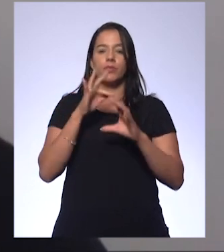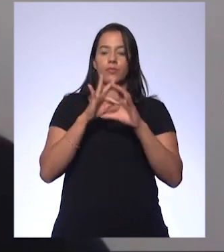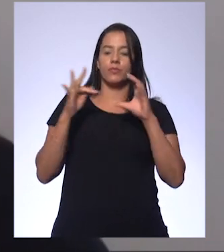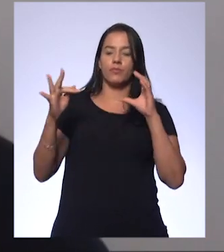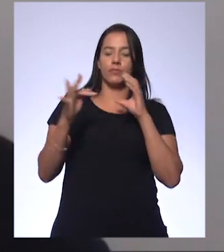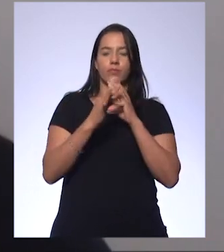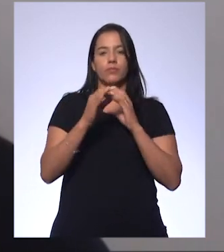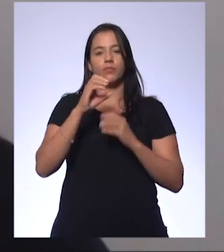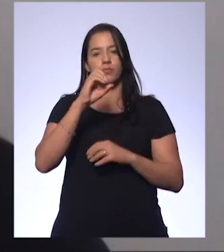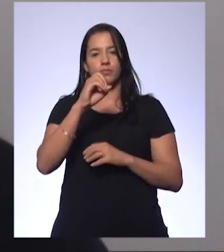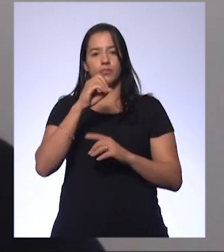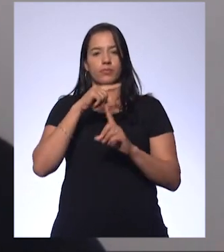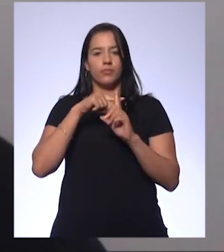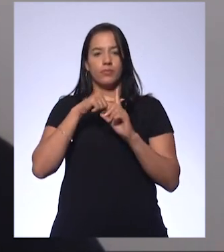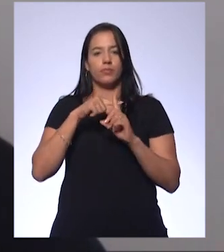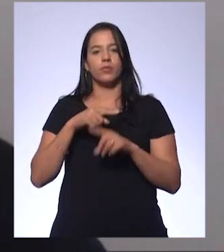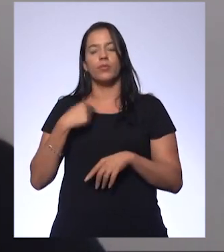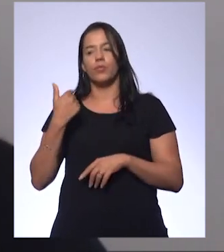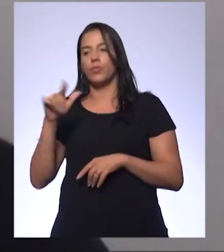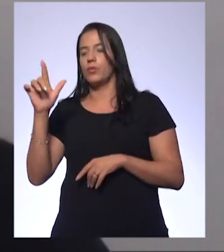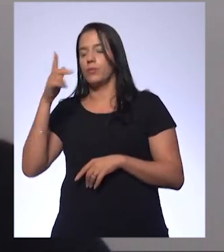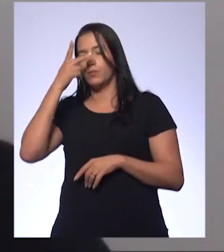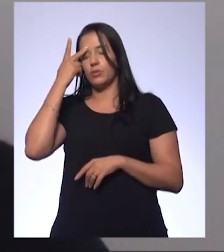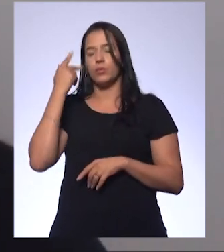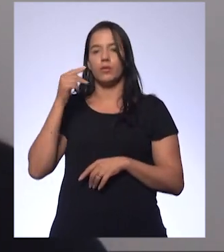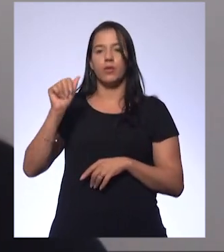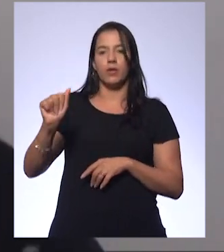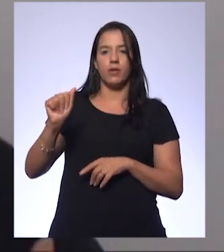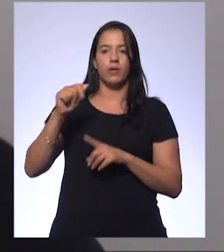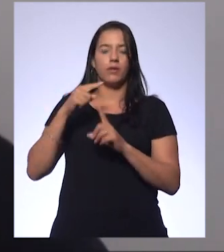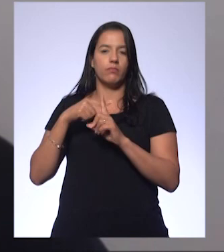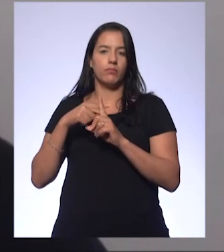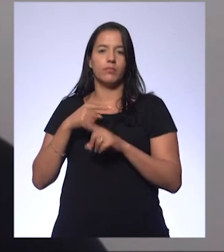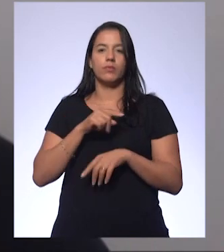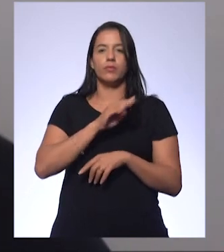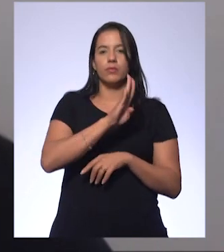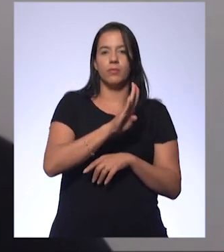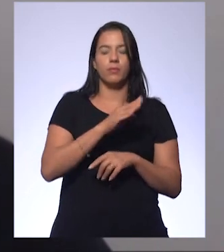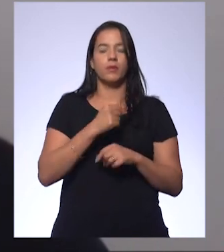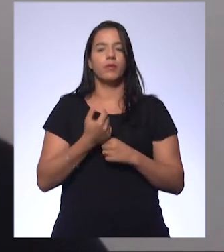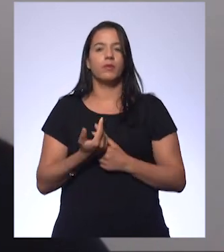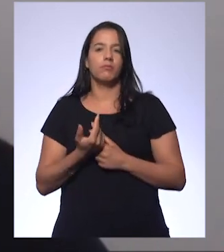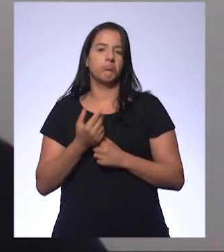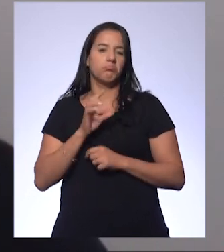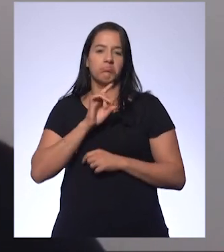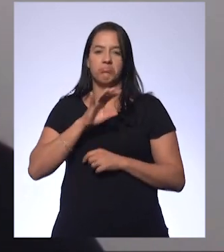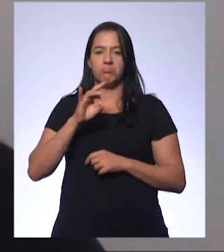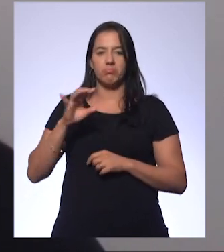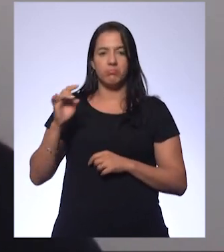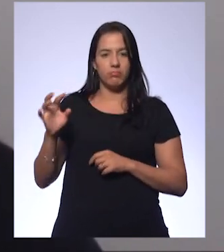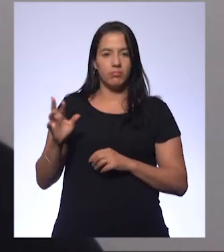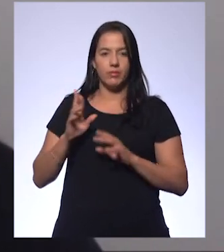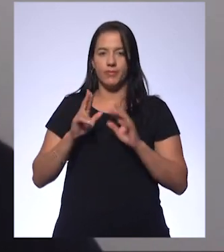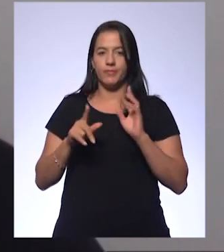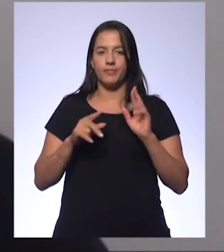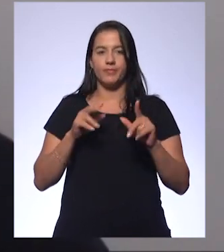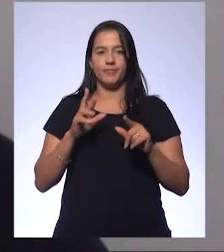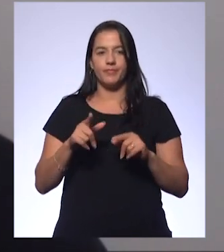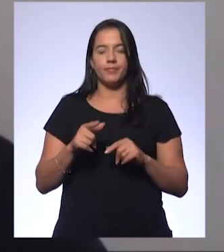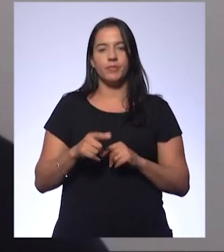positivo. Né? Outra pessoa tem A, outra pessoa tem AB, outra pessoa tem B. Então, foi a